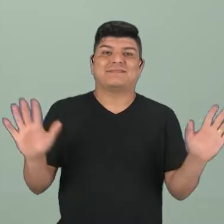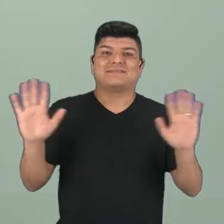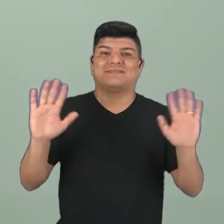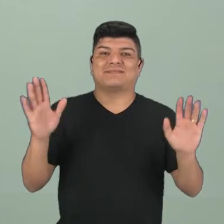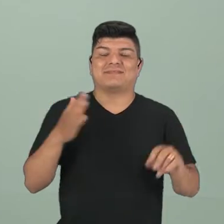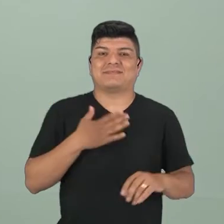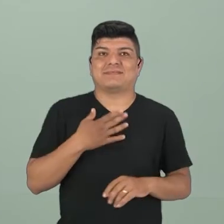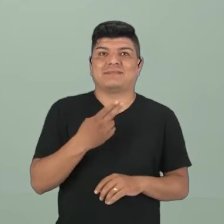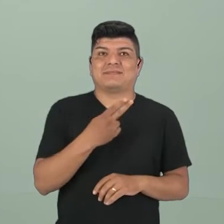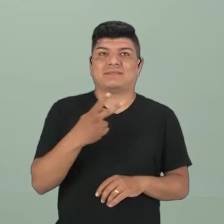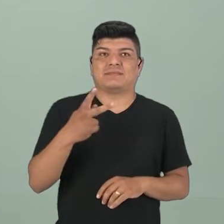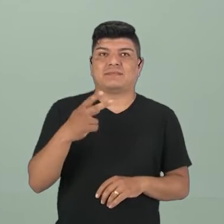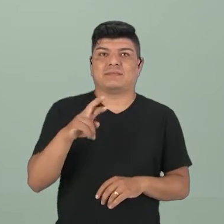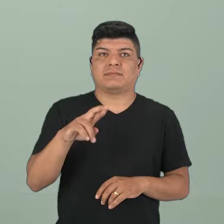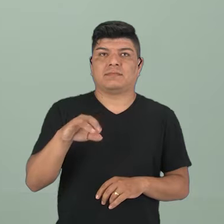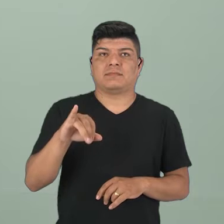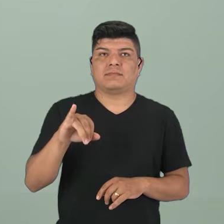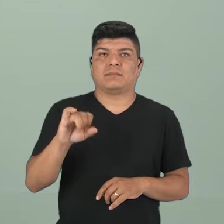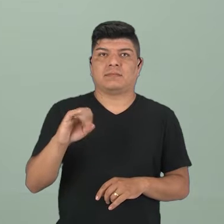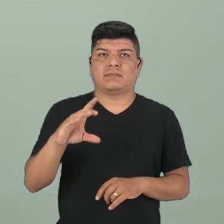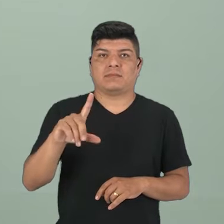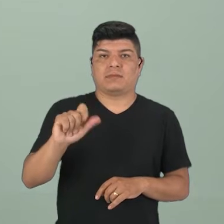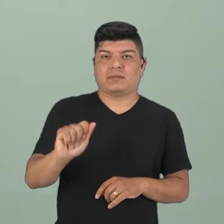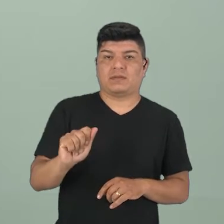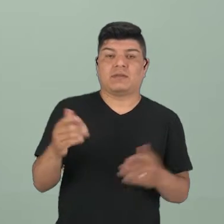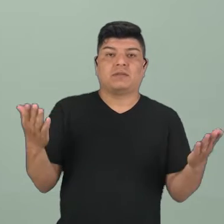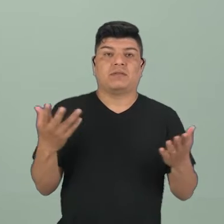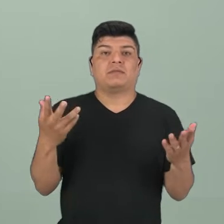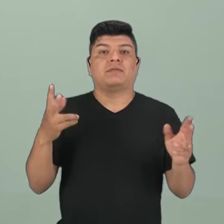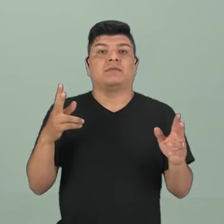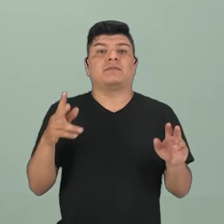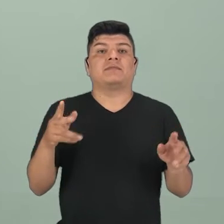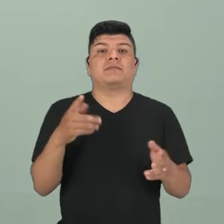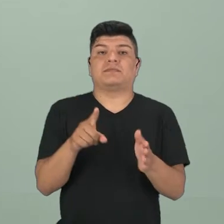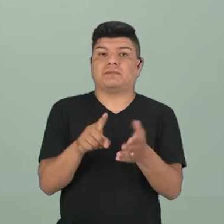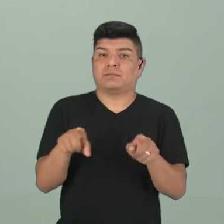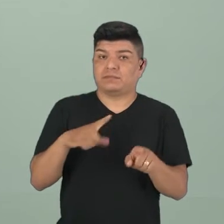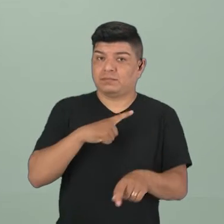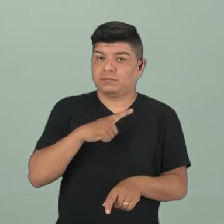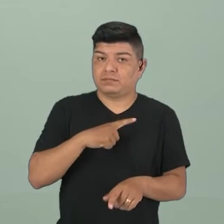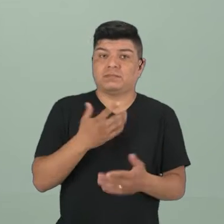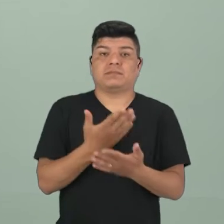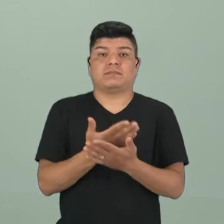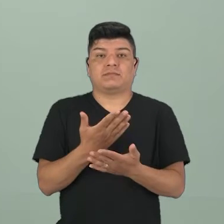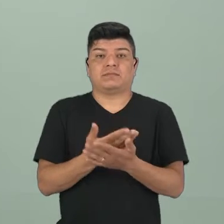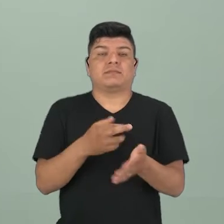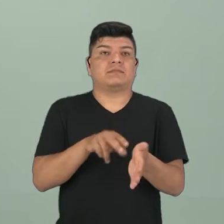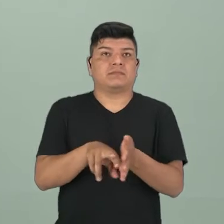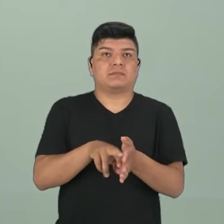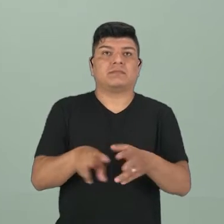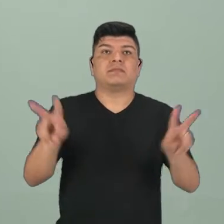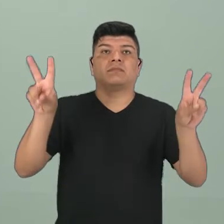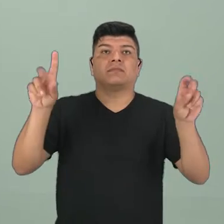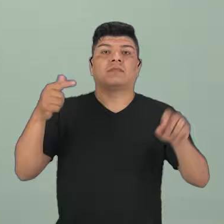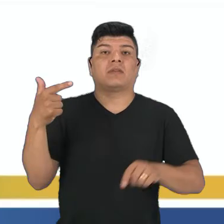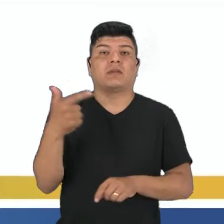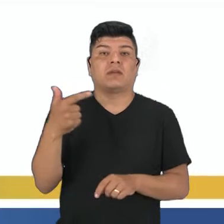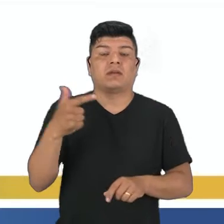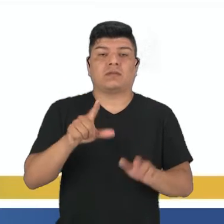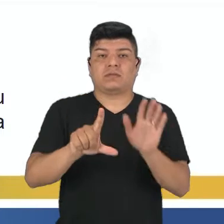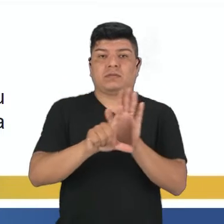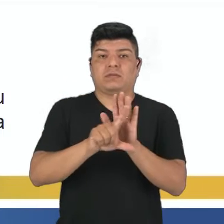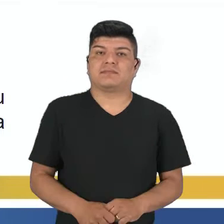Olá, eu sou a professora Priscila e hoje nós teremos mais uma aula de biologia. O nosso tema de hoje será a segunda lei de